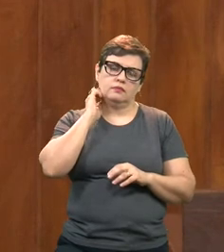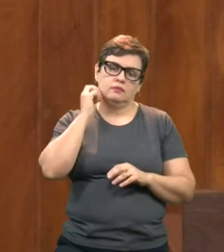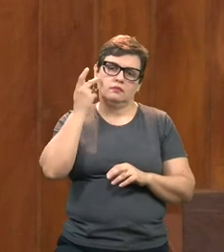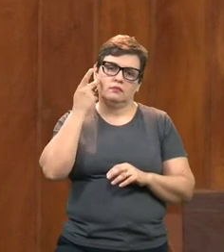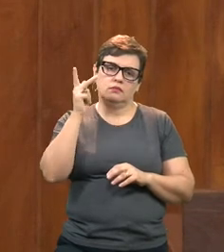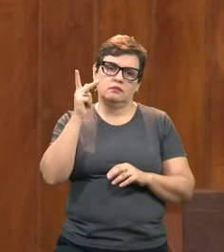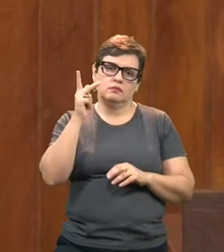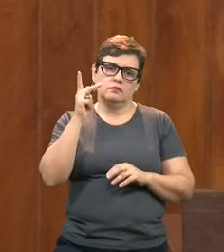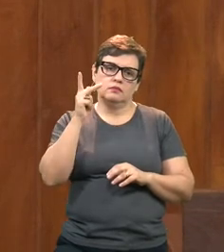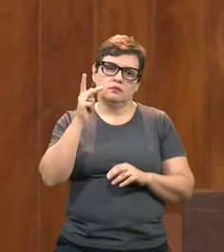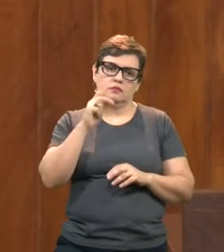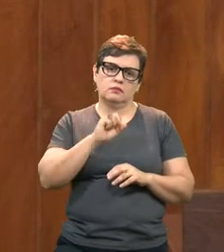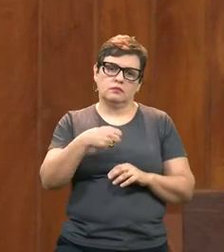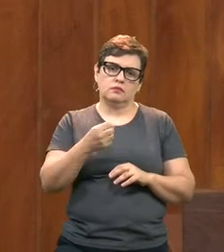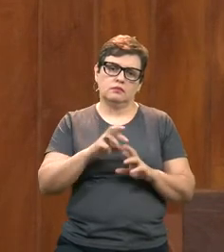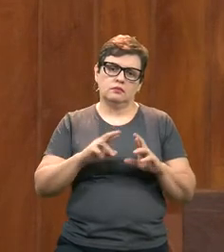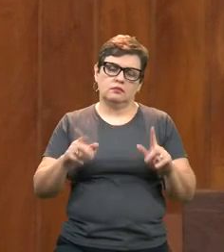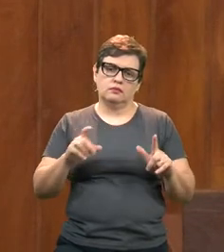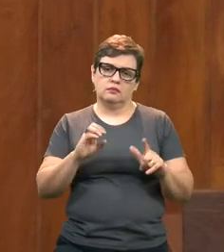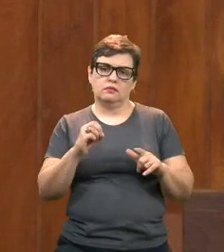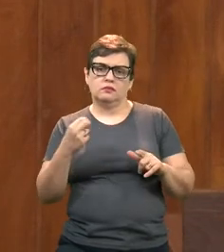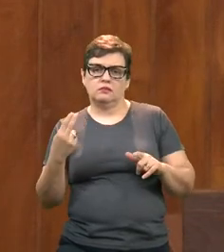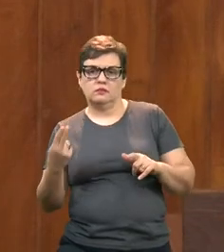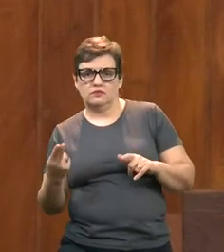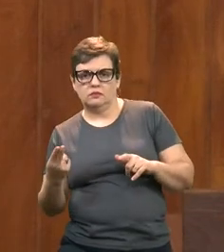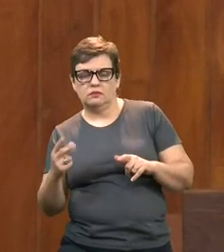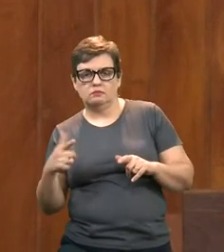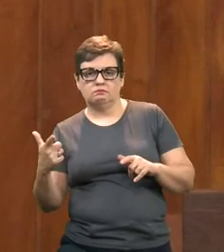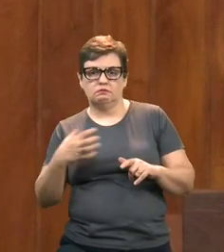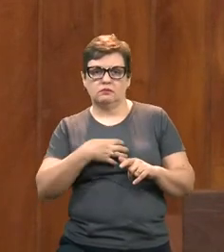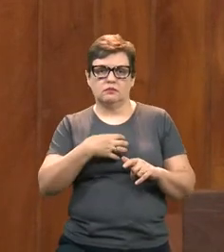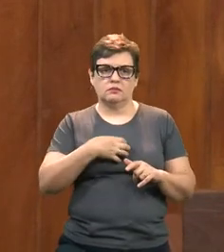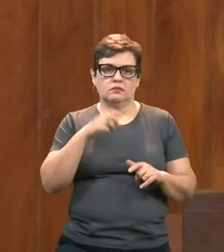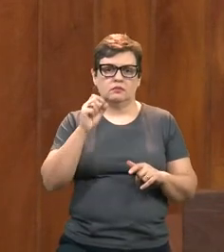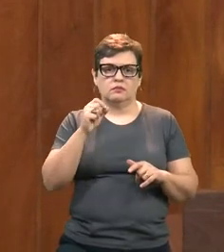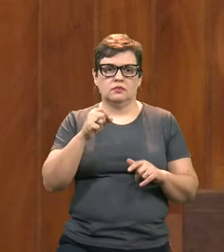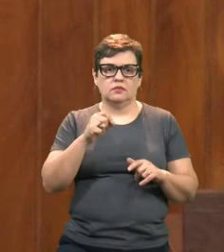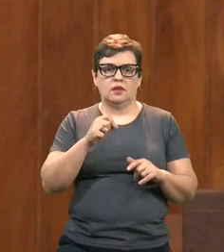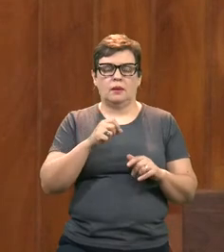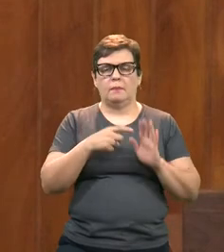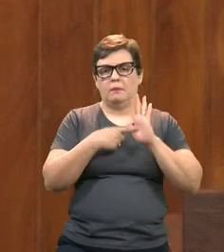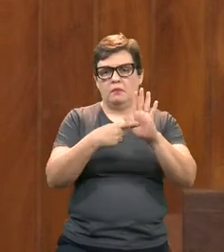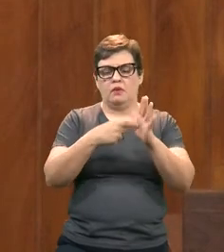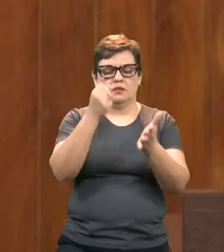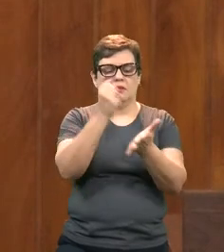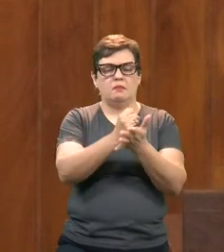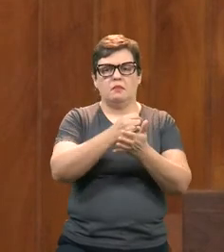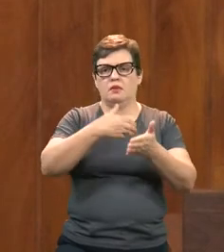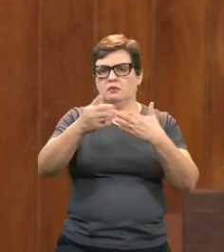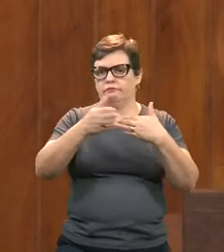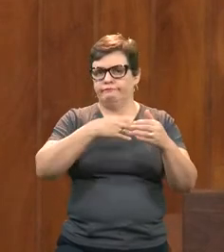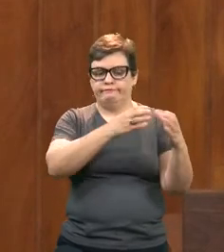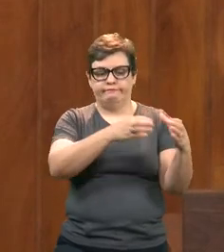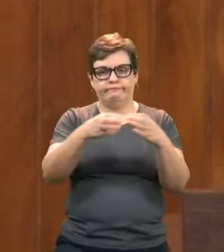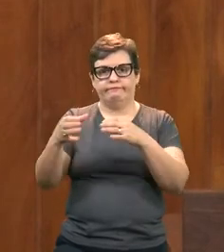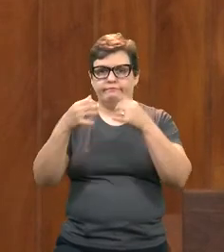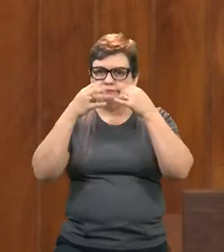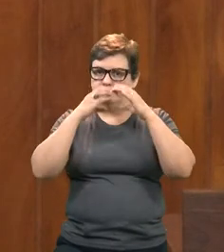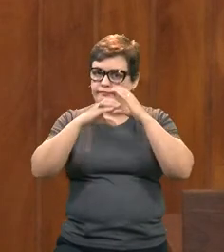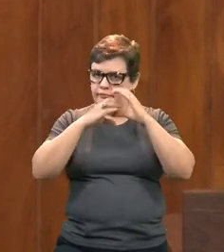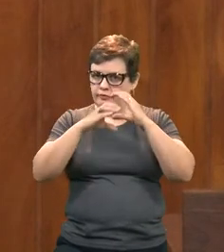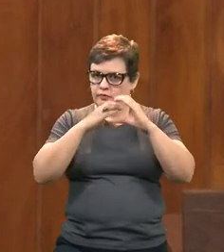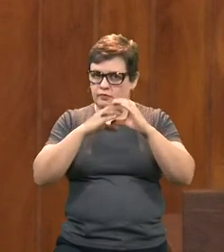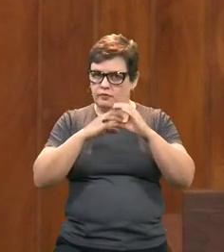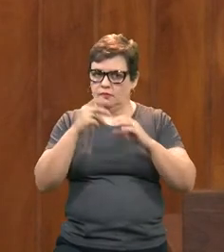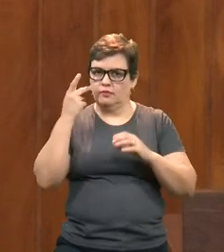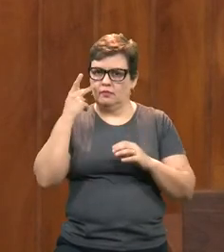sinais distintivos ou de outra forma que caracterize marca em qualquer meio de comunicação. Para